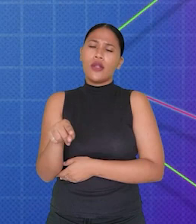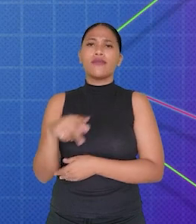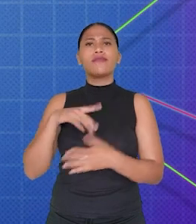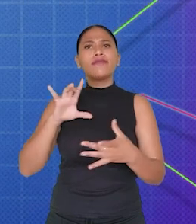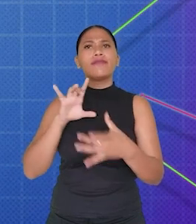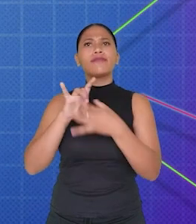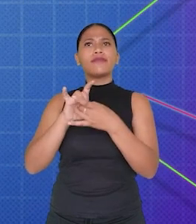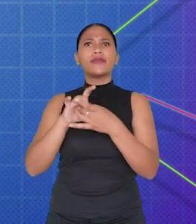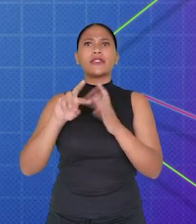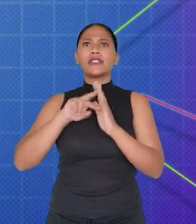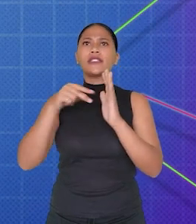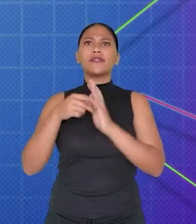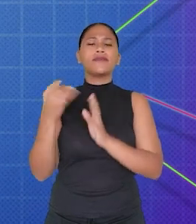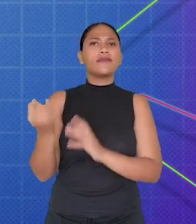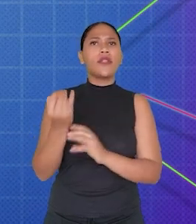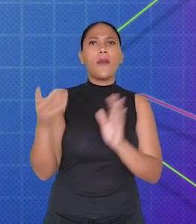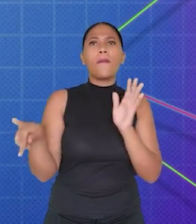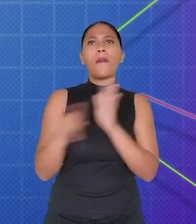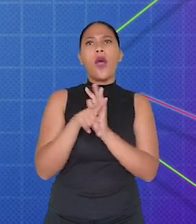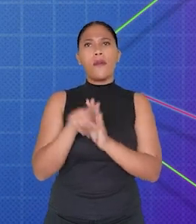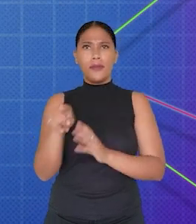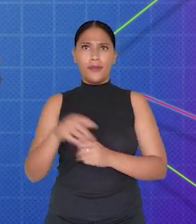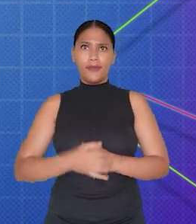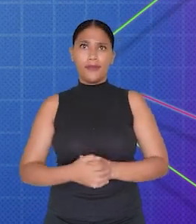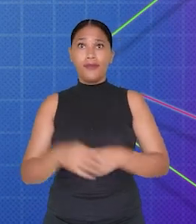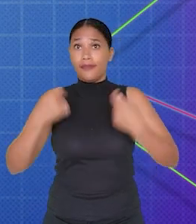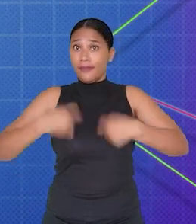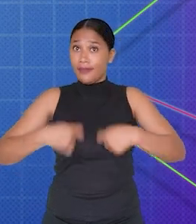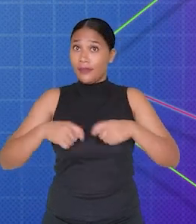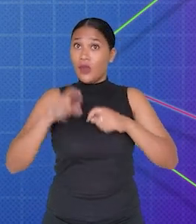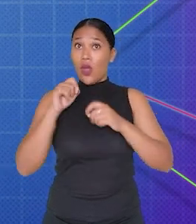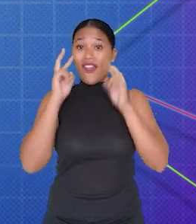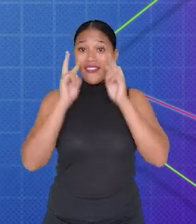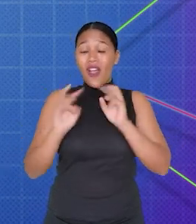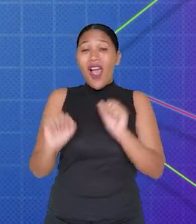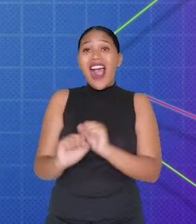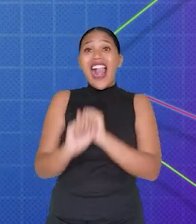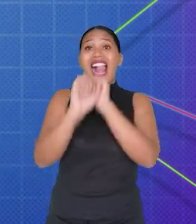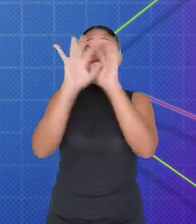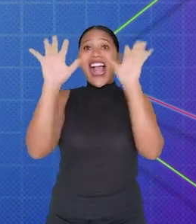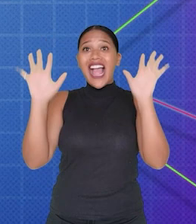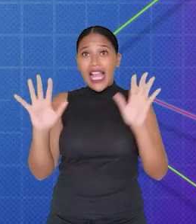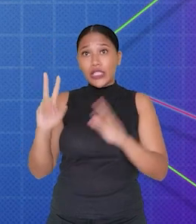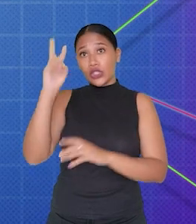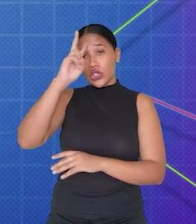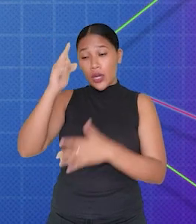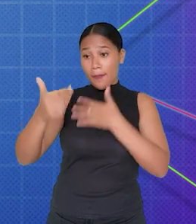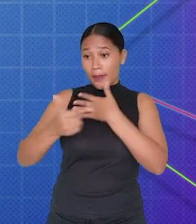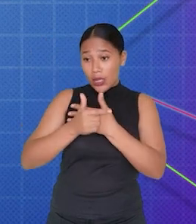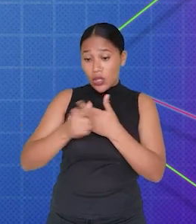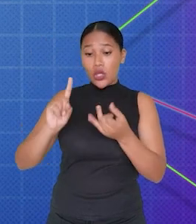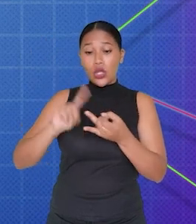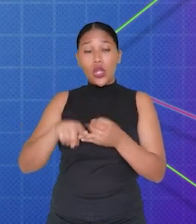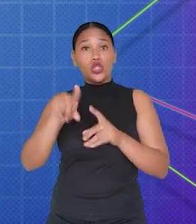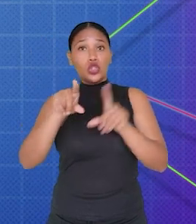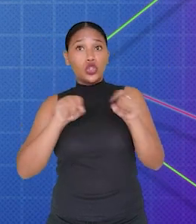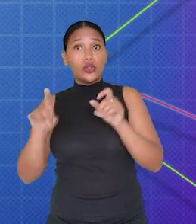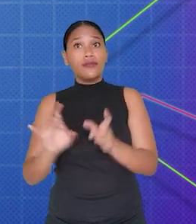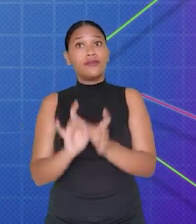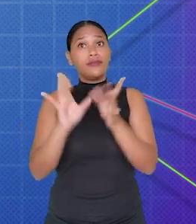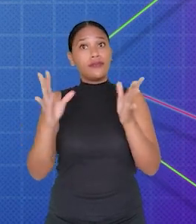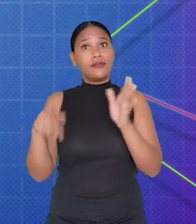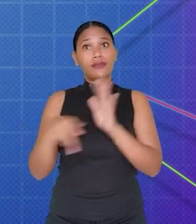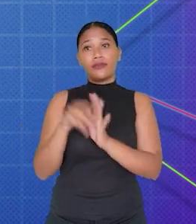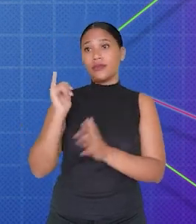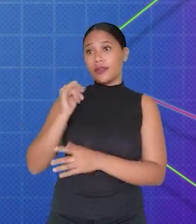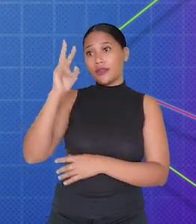experiência envolvente e significativa para o jogador. É necessário ter uma visão clara da história, dos personagens e das escolhas disponíveis